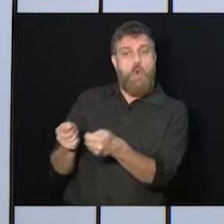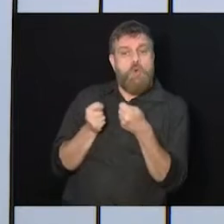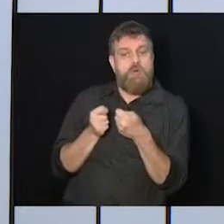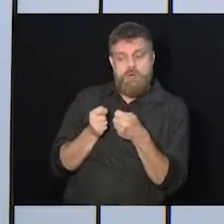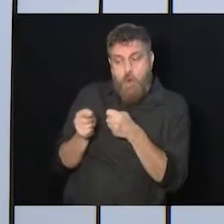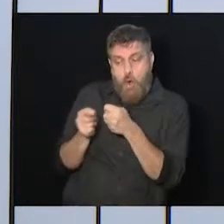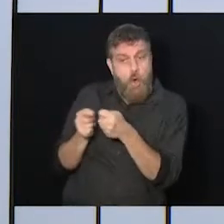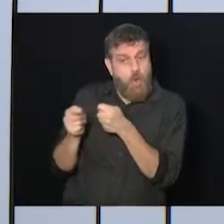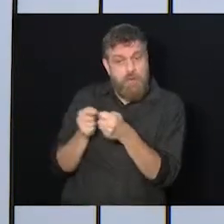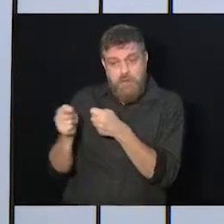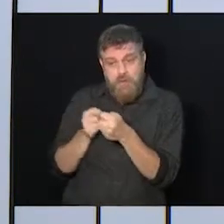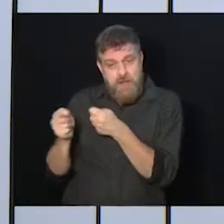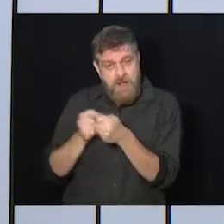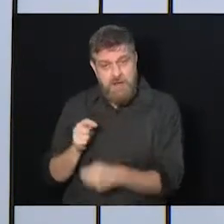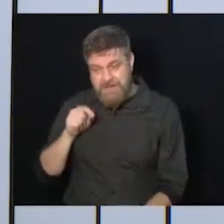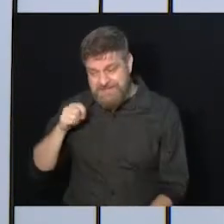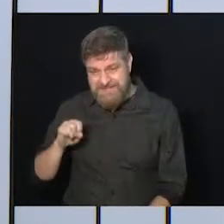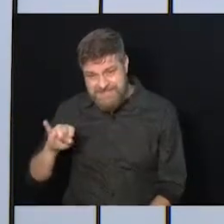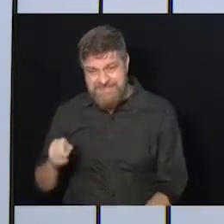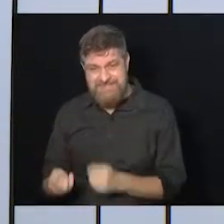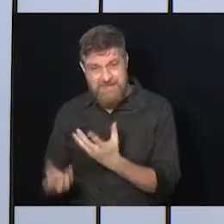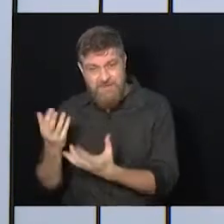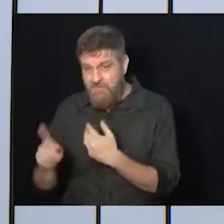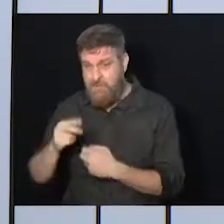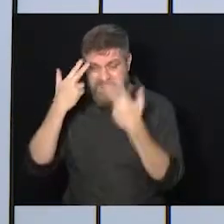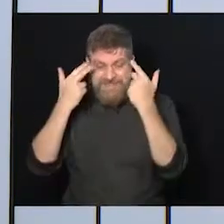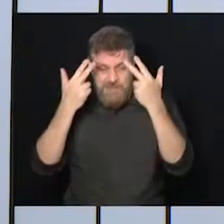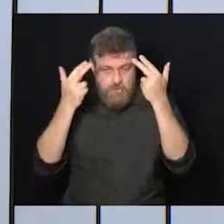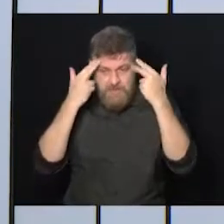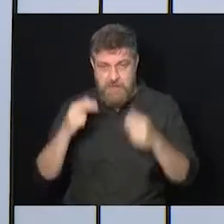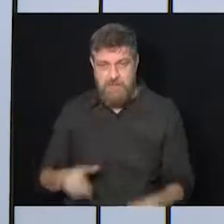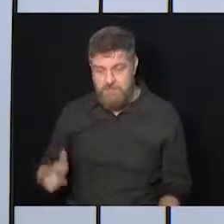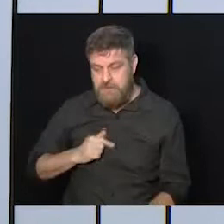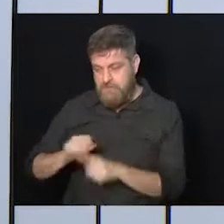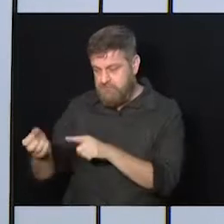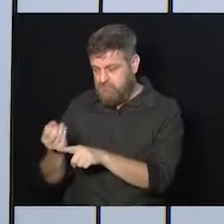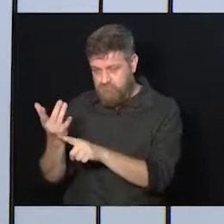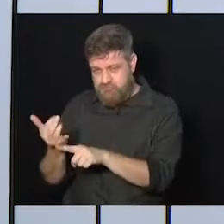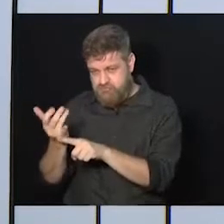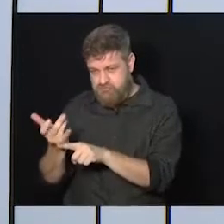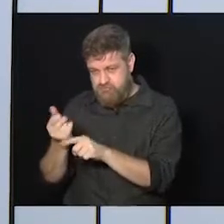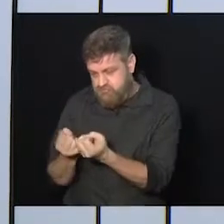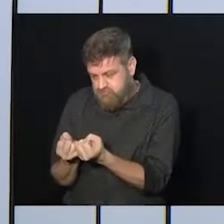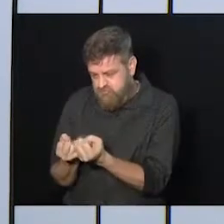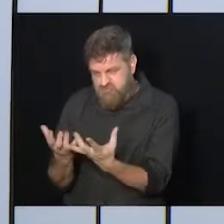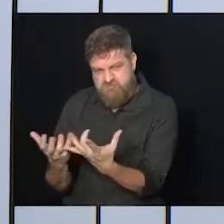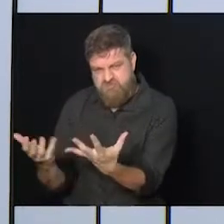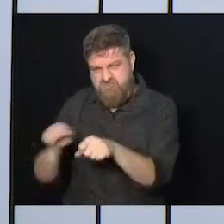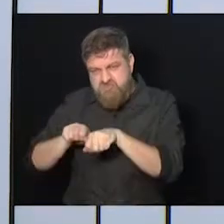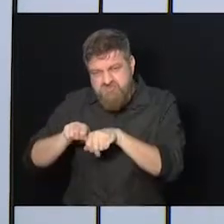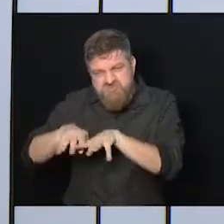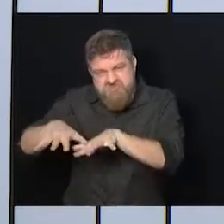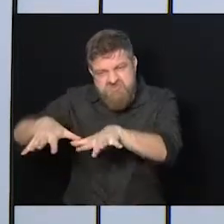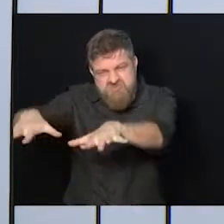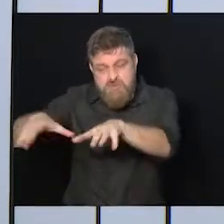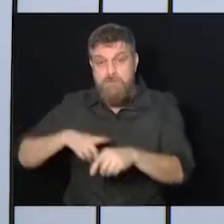né, mesmo que esse fogo não seja natural, daí se é um bioma que pega fogo muito rápido, é muito